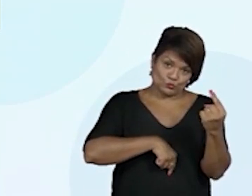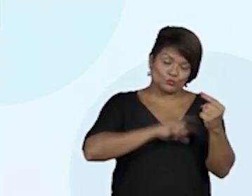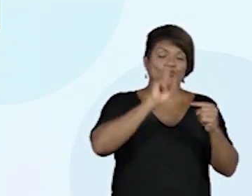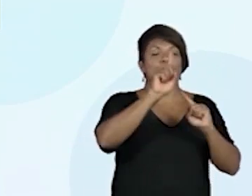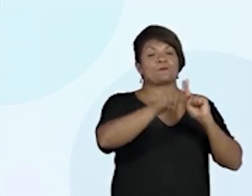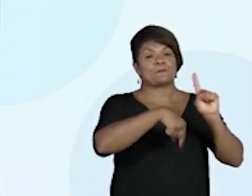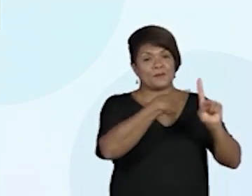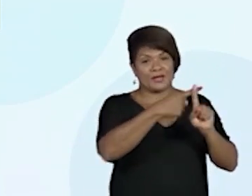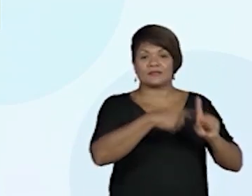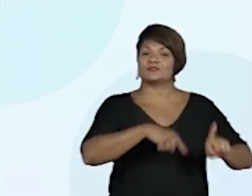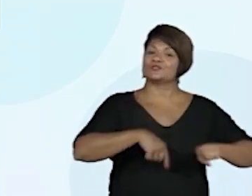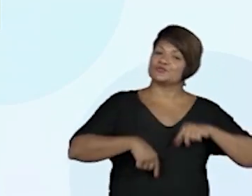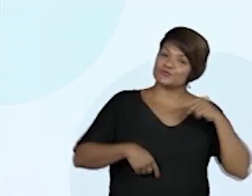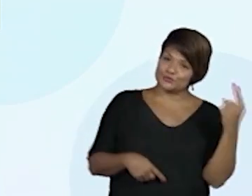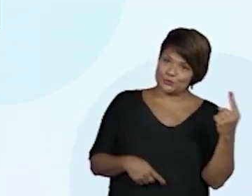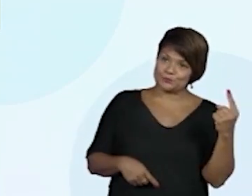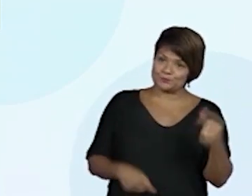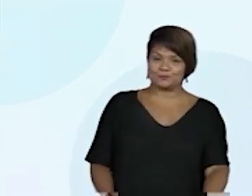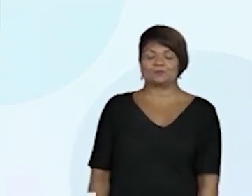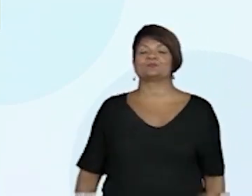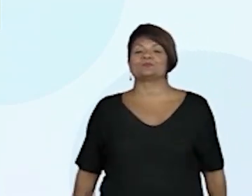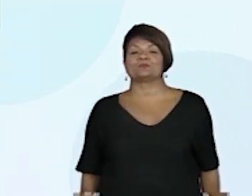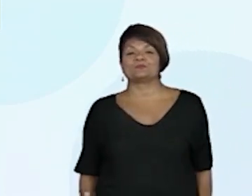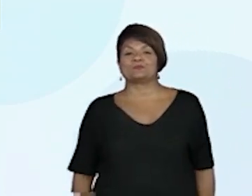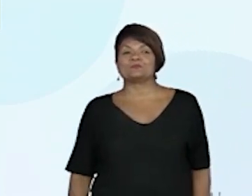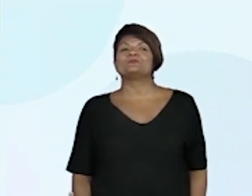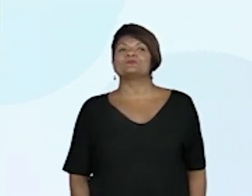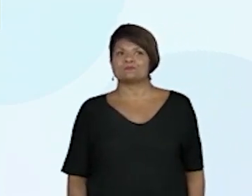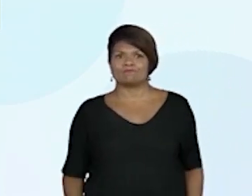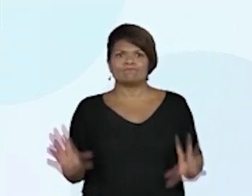1. Mais um. Professora, será que deu